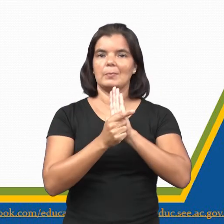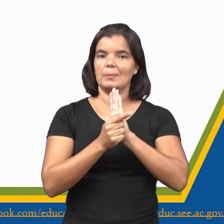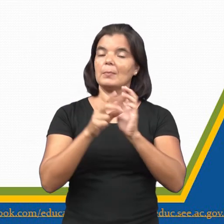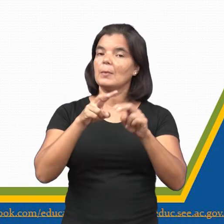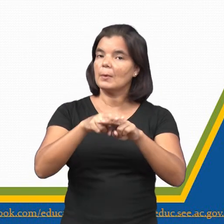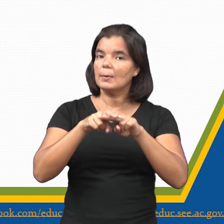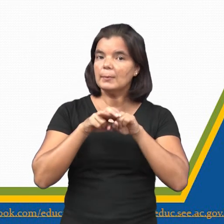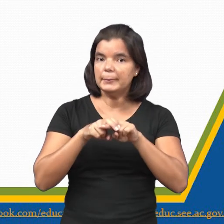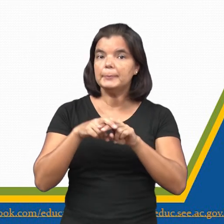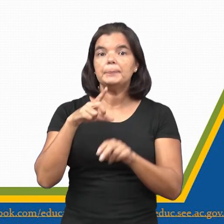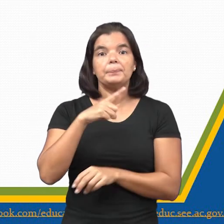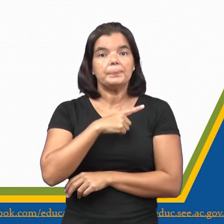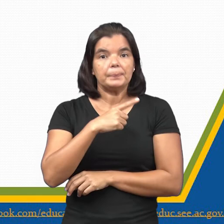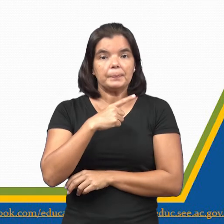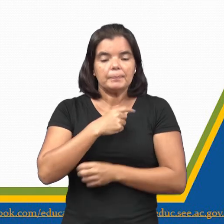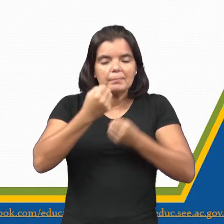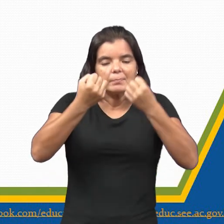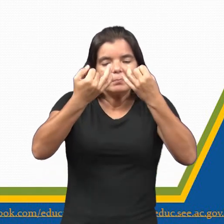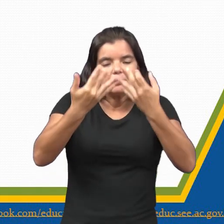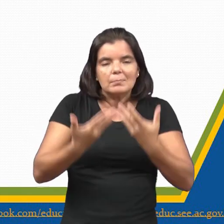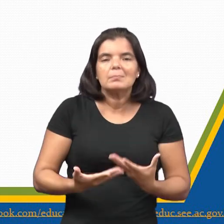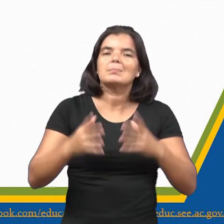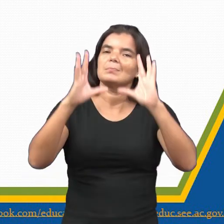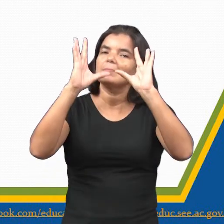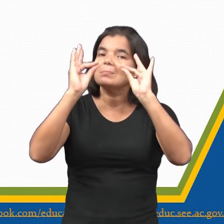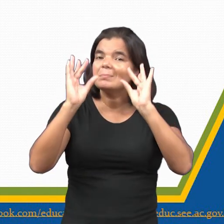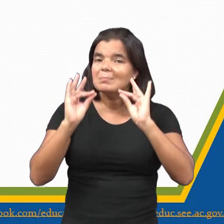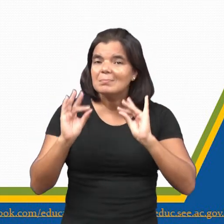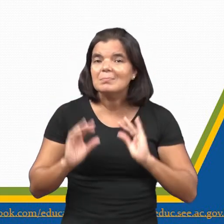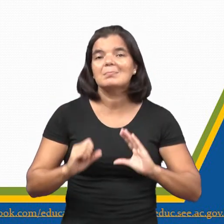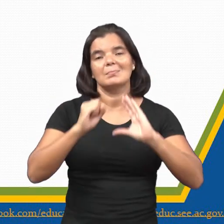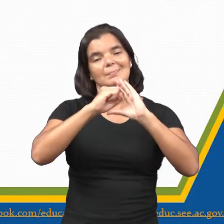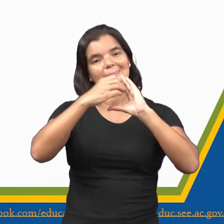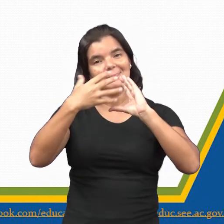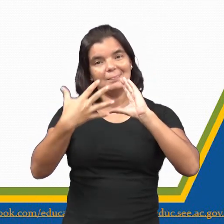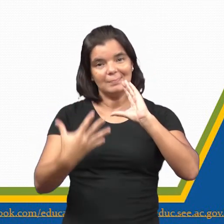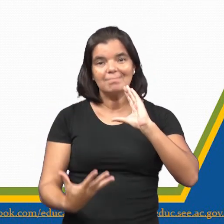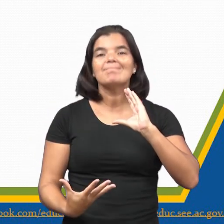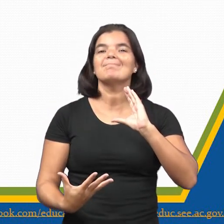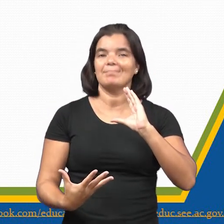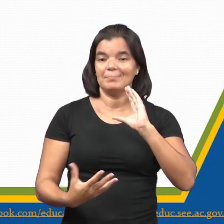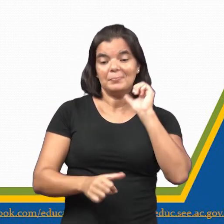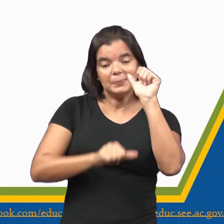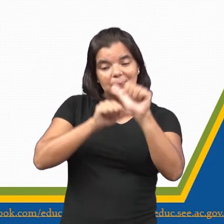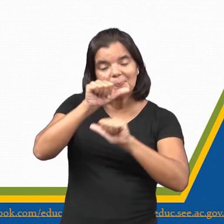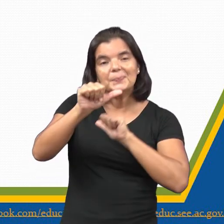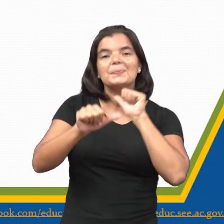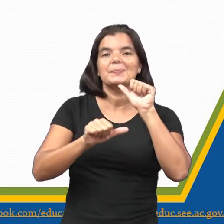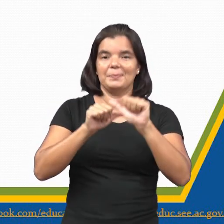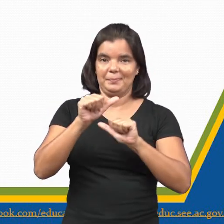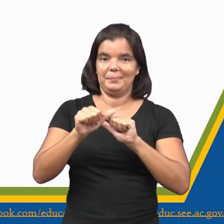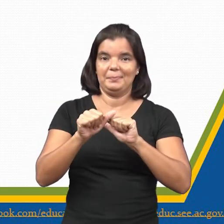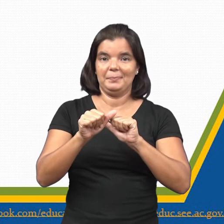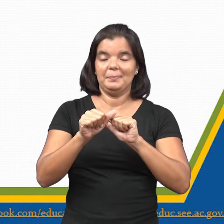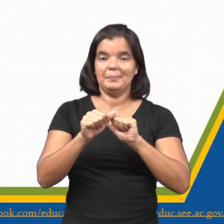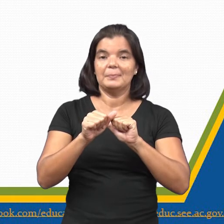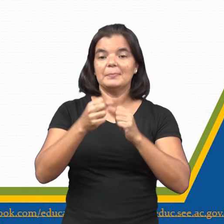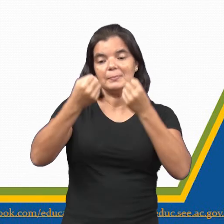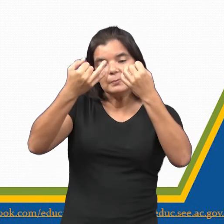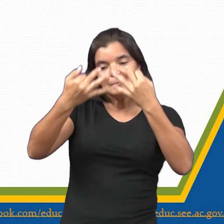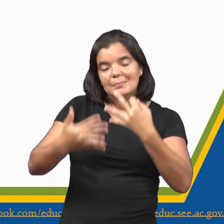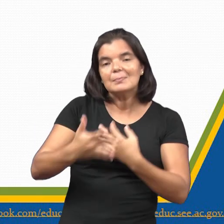esse motivo, tente descrever, caracterizar e, com detalhes, transformar esse relato pessoal.